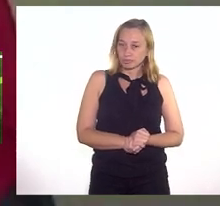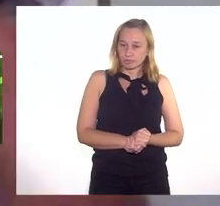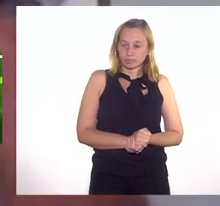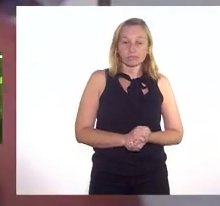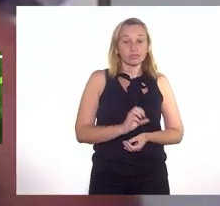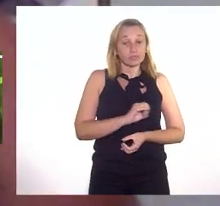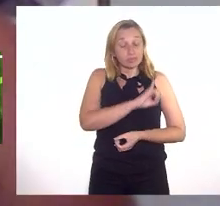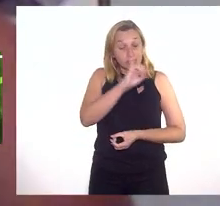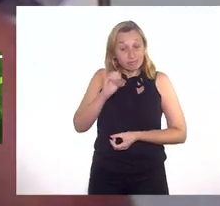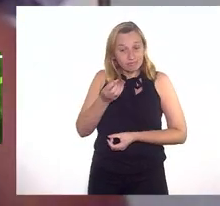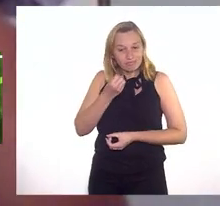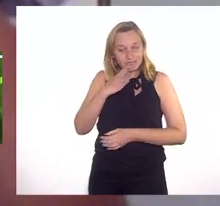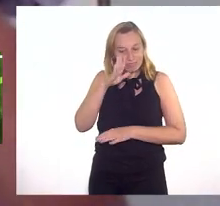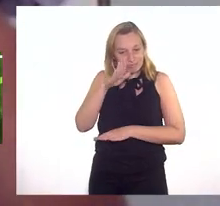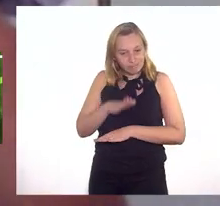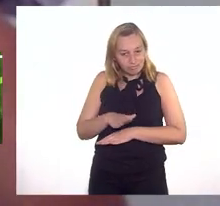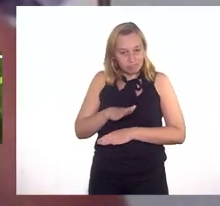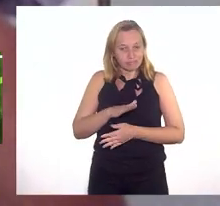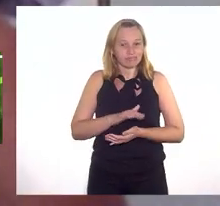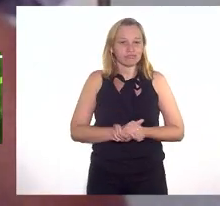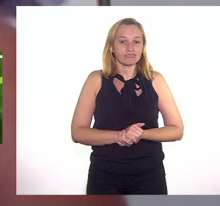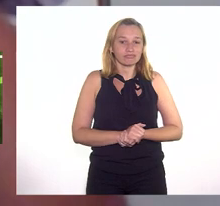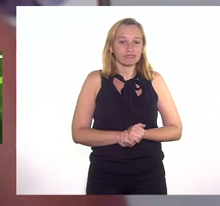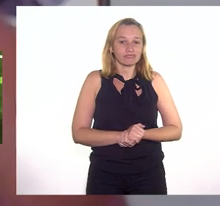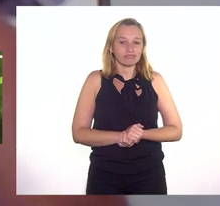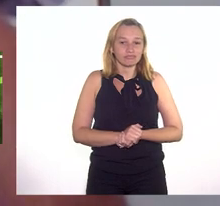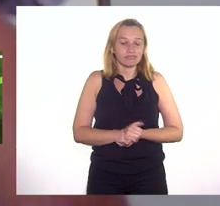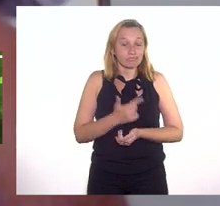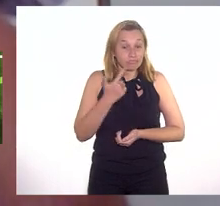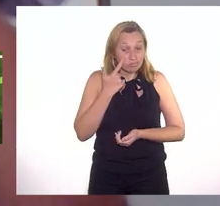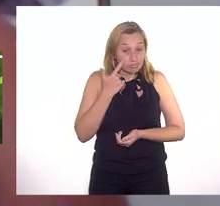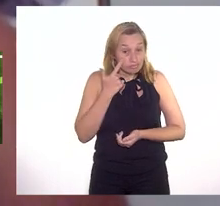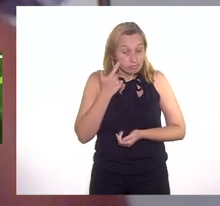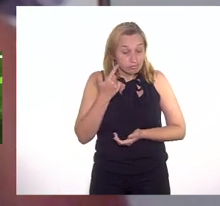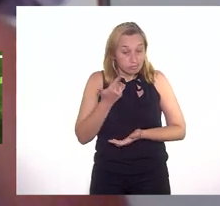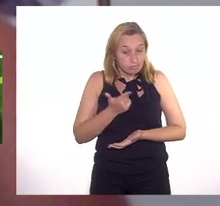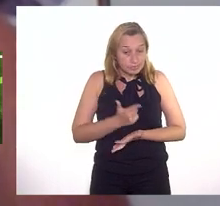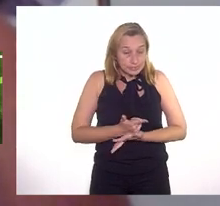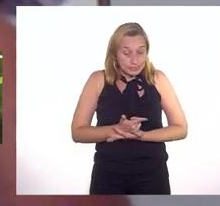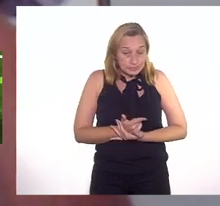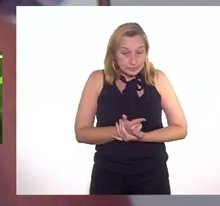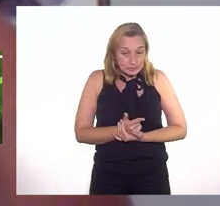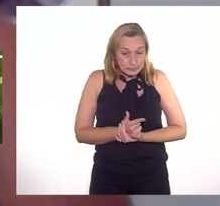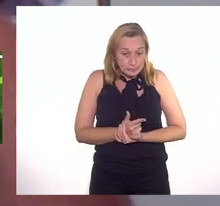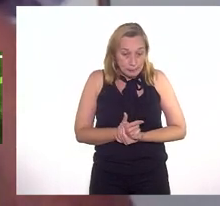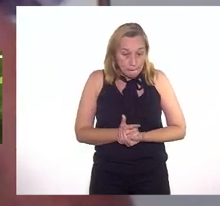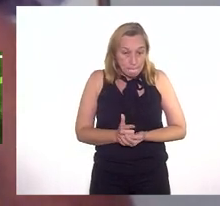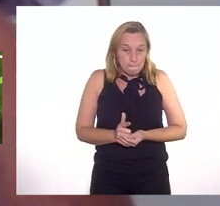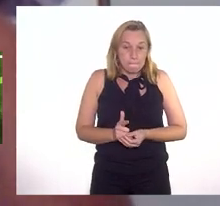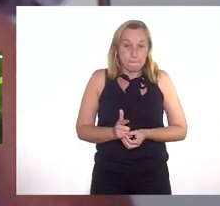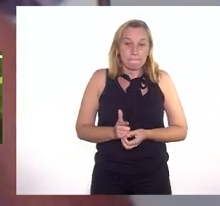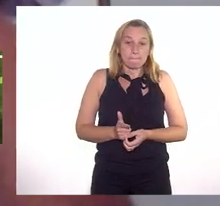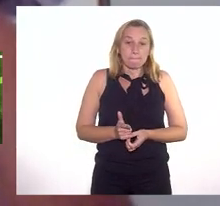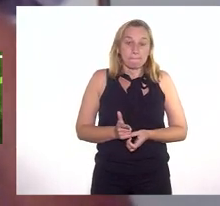Olá, boa tarde. Deixa eu só ver o que aconteceu aqui, que eu não cresci.